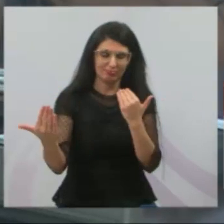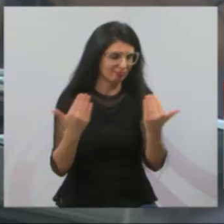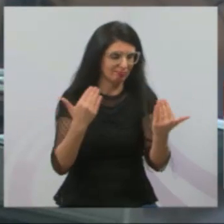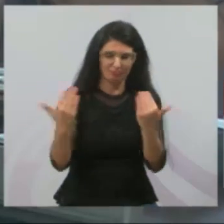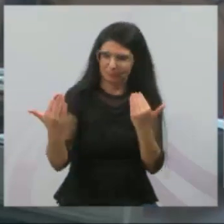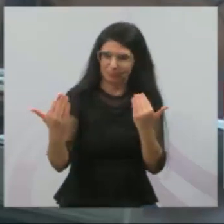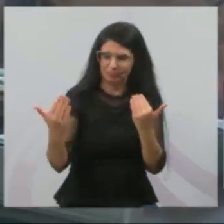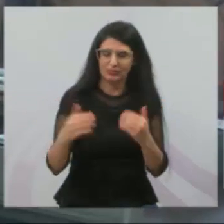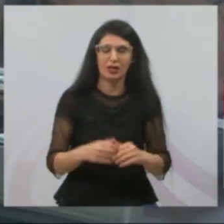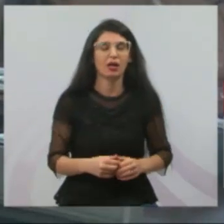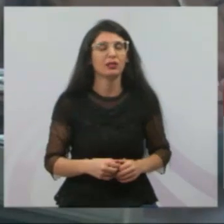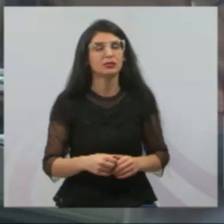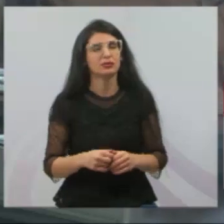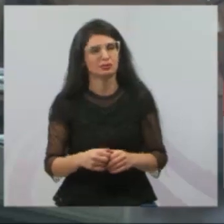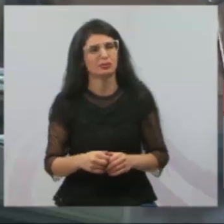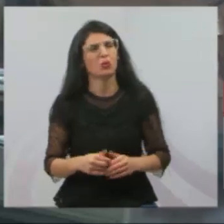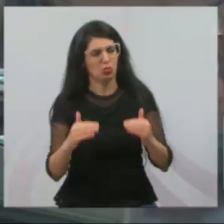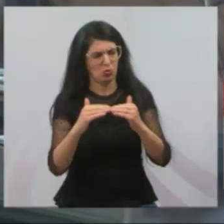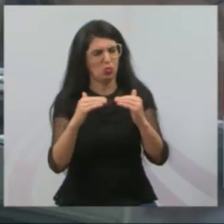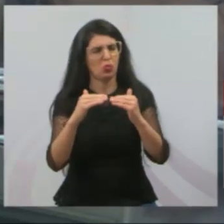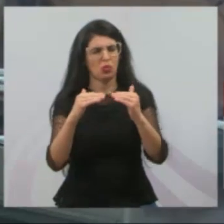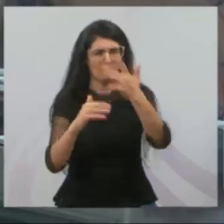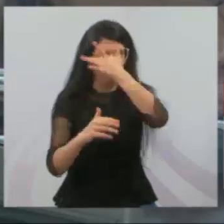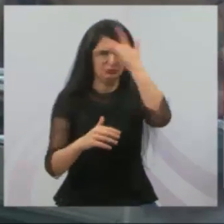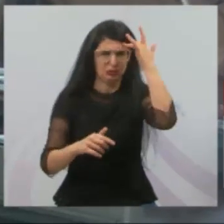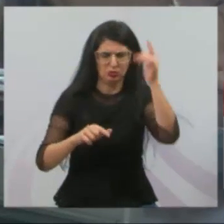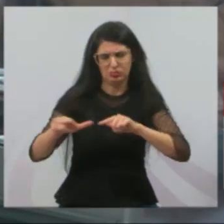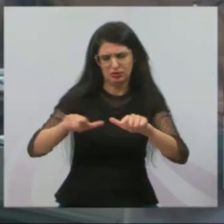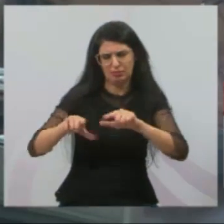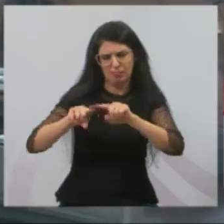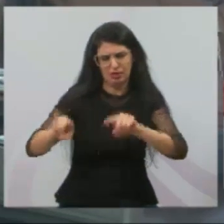aos servidores, aos cidadãos dessa cidade.